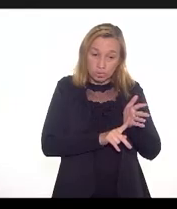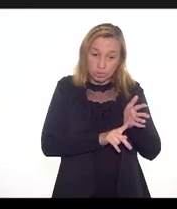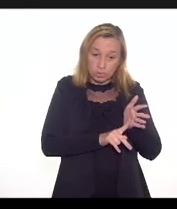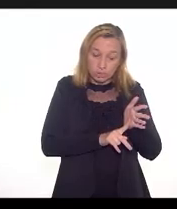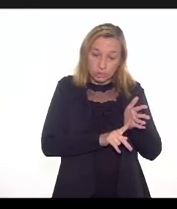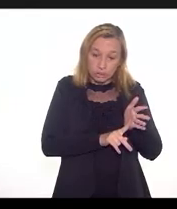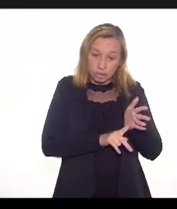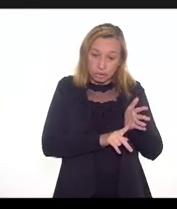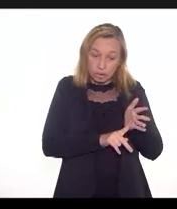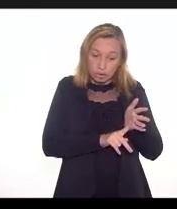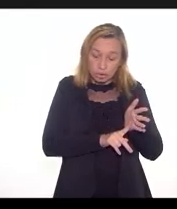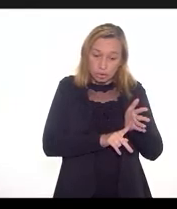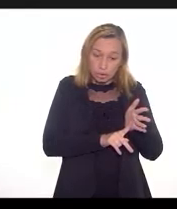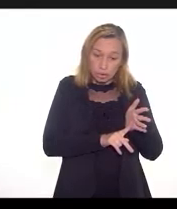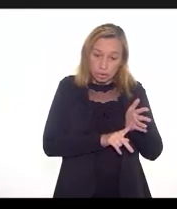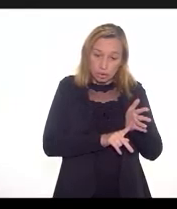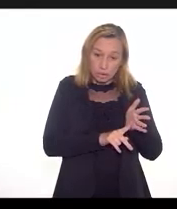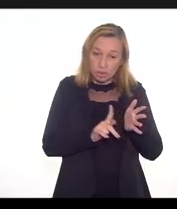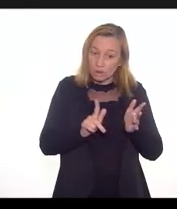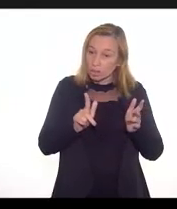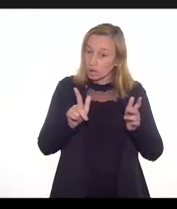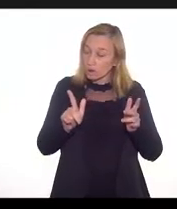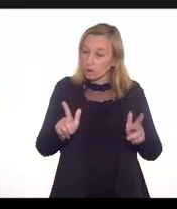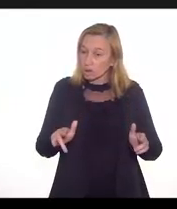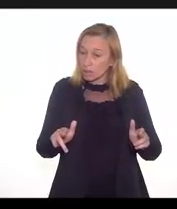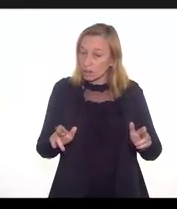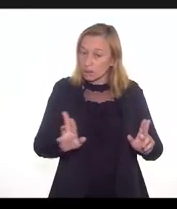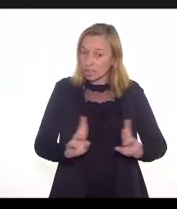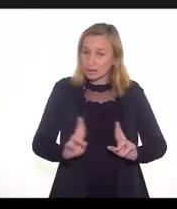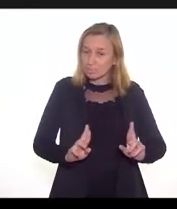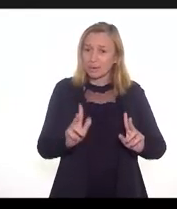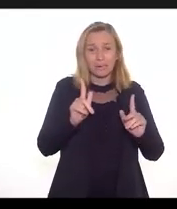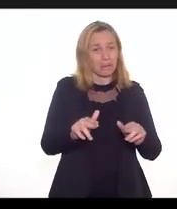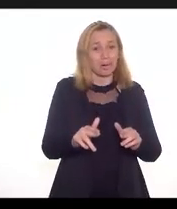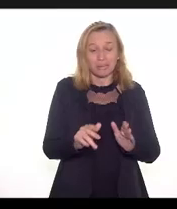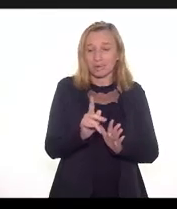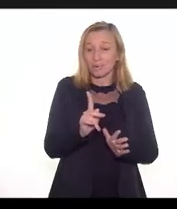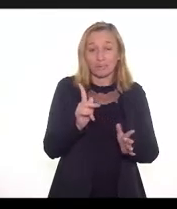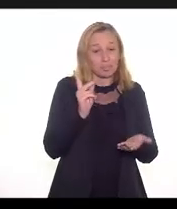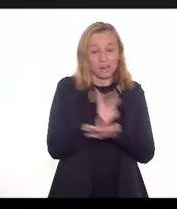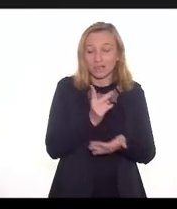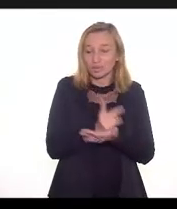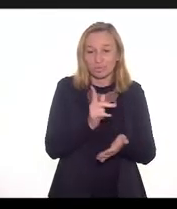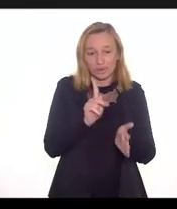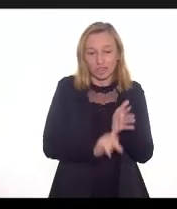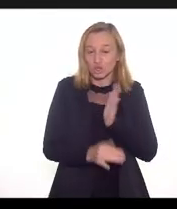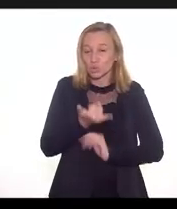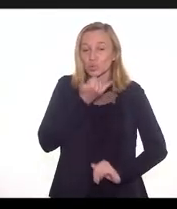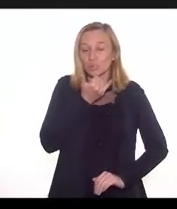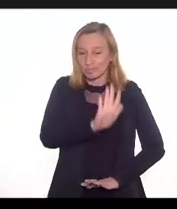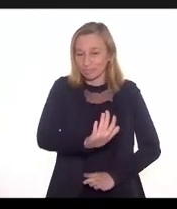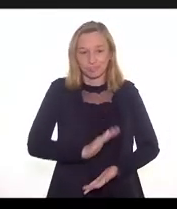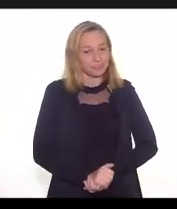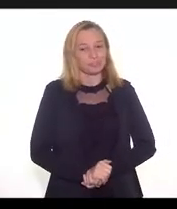tem a mesma, tá com a mesma redação, mas é o mesmo projeto, com a falha. Desculpe, presidente. Ah, ok.